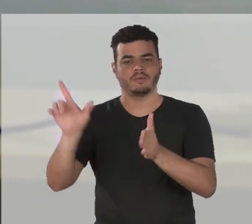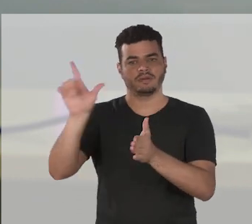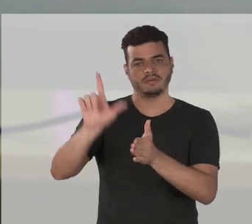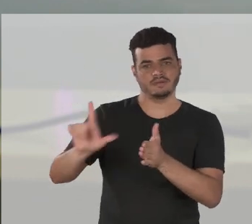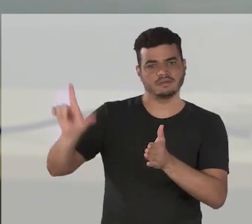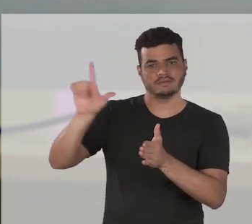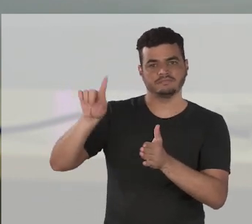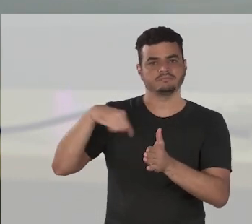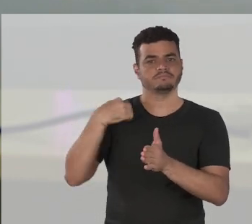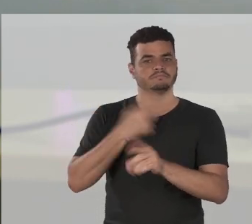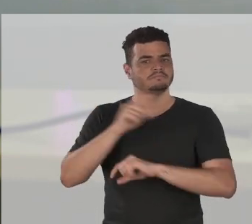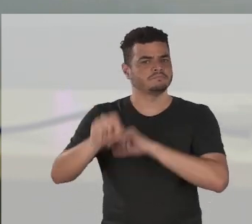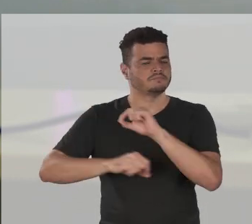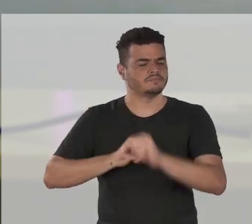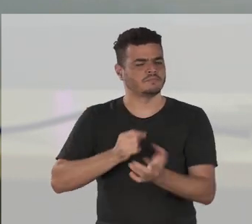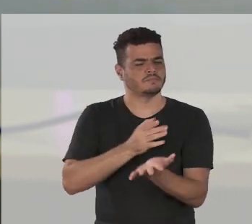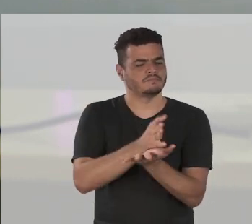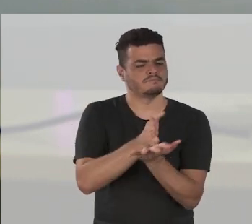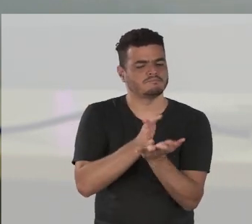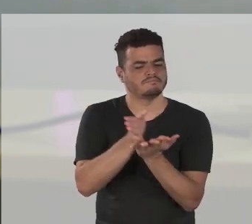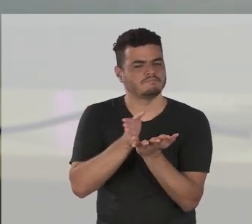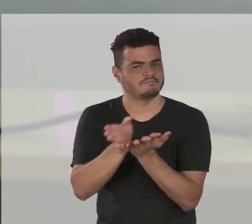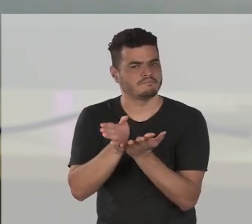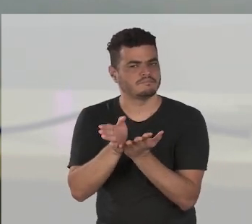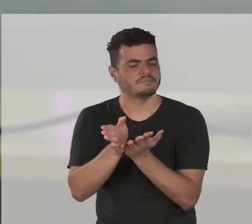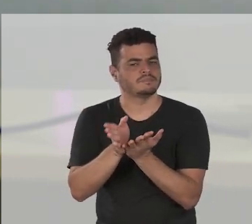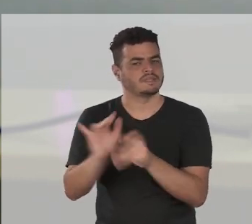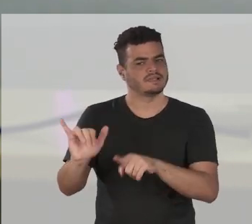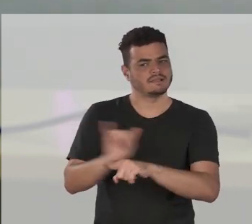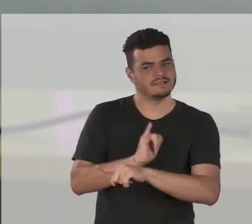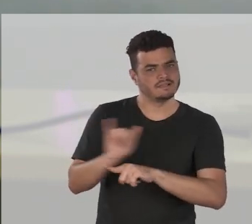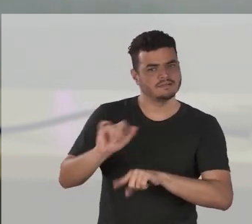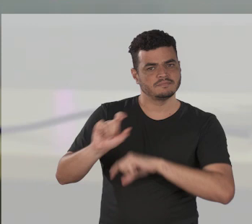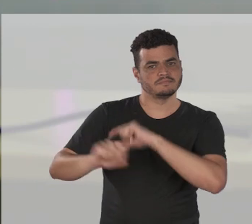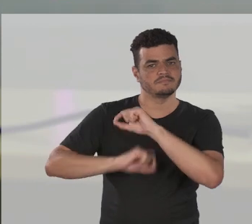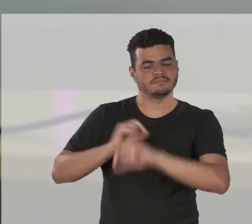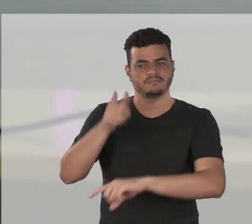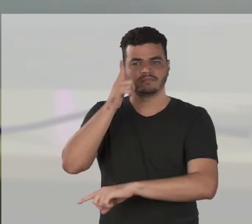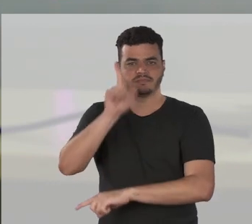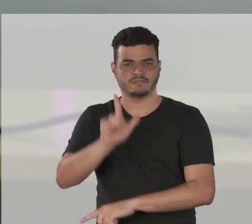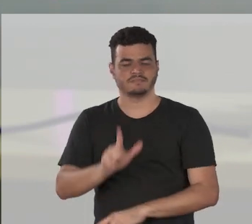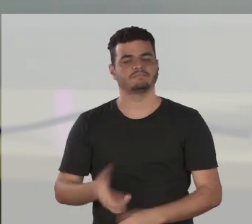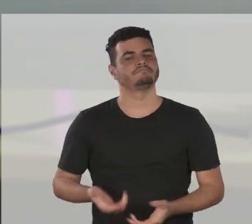e construindo alternativas para os desafios de seu ensino.